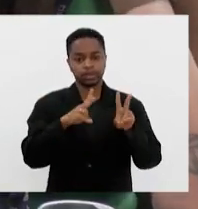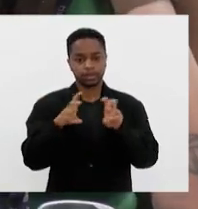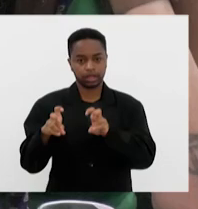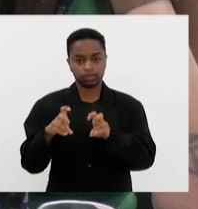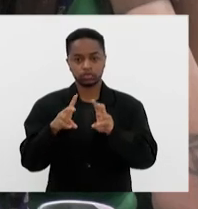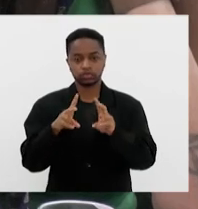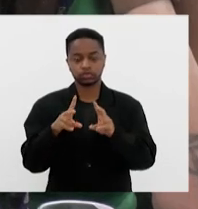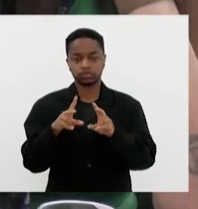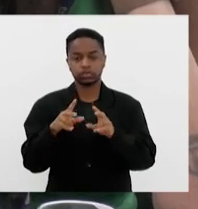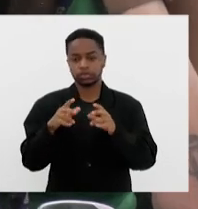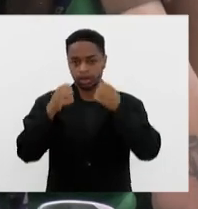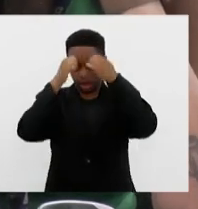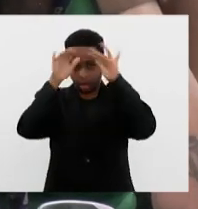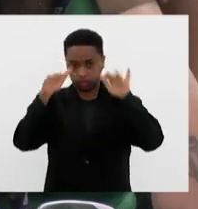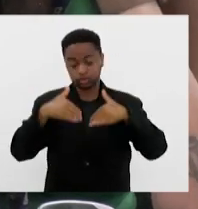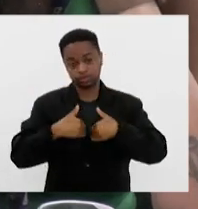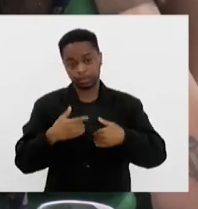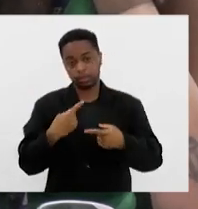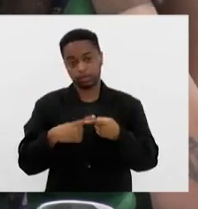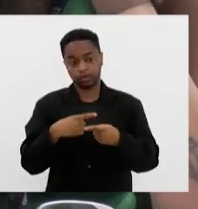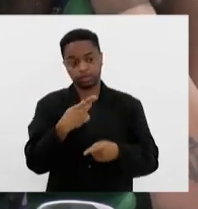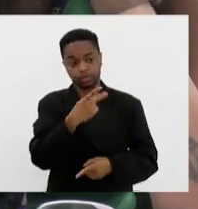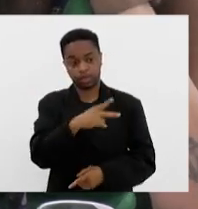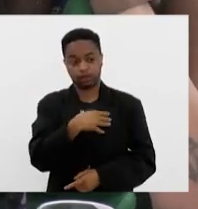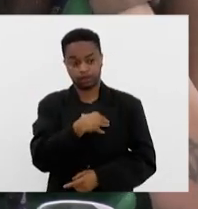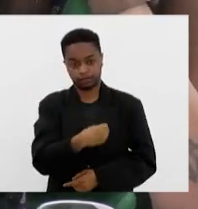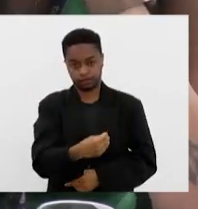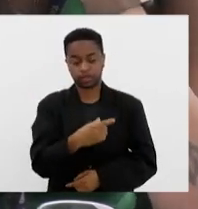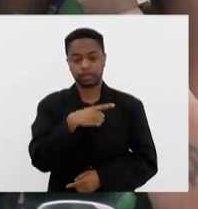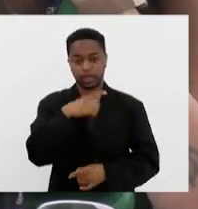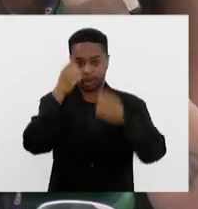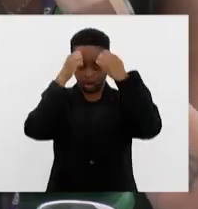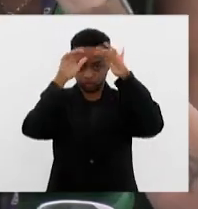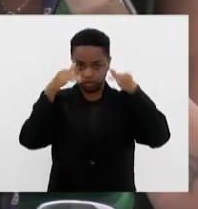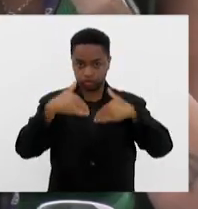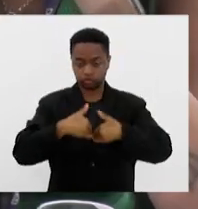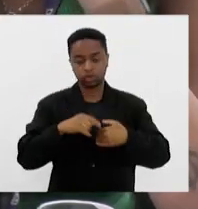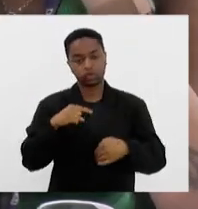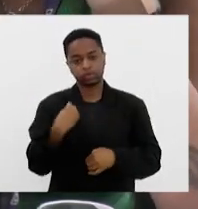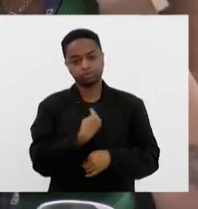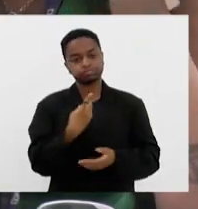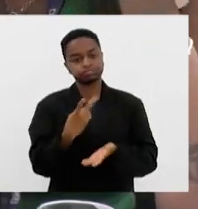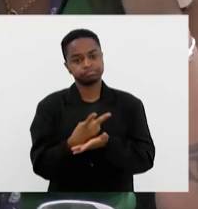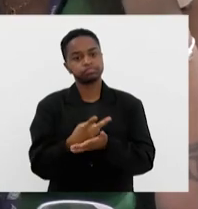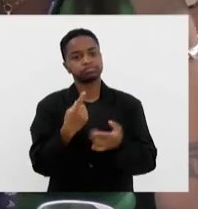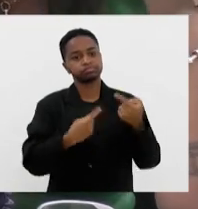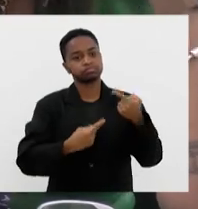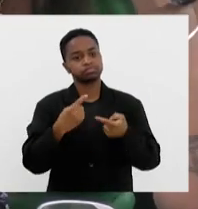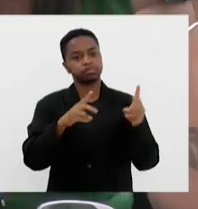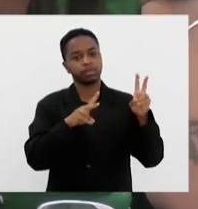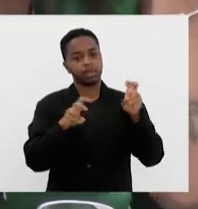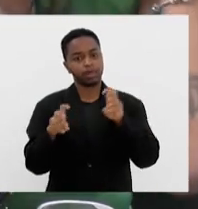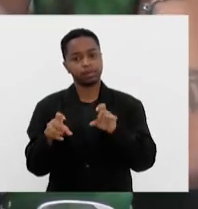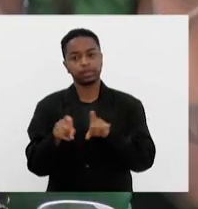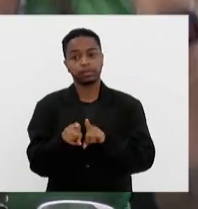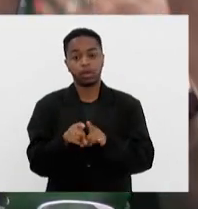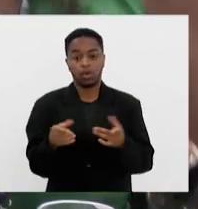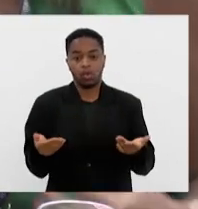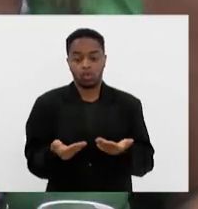com autismo. Então, ele... Frequentemente a gente troca muitas ideias sobre o tema, até pela questão